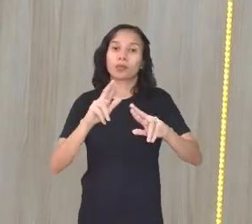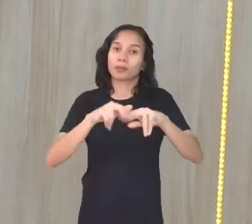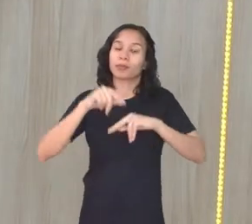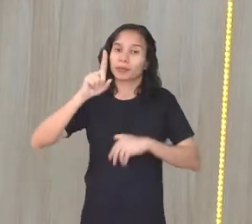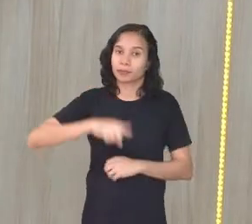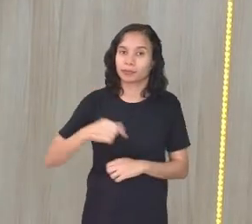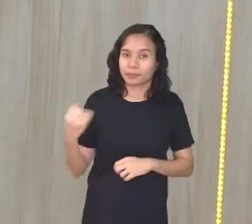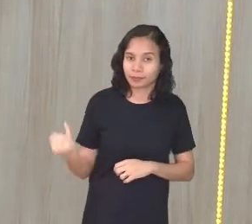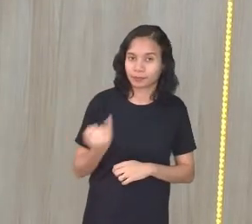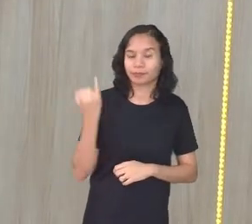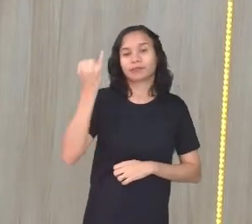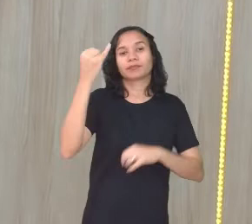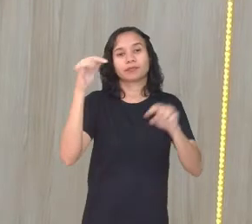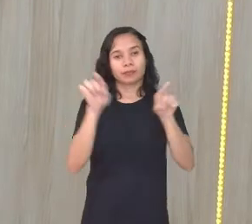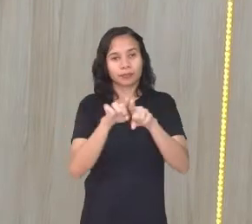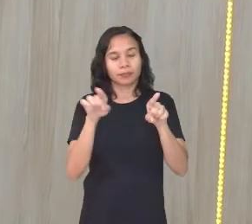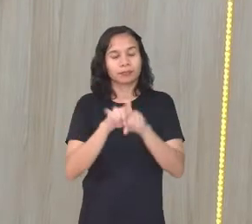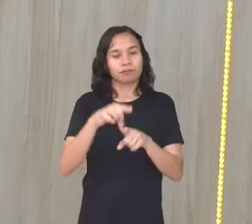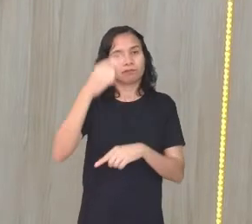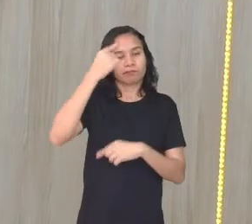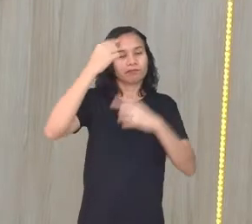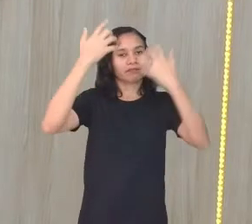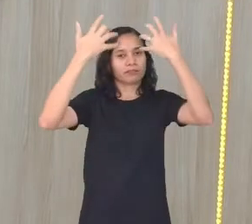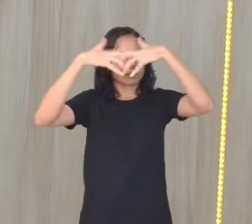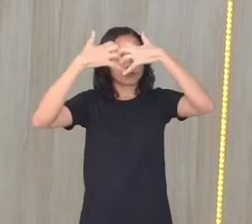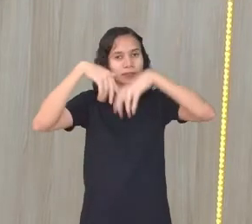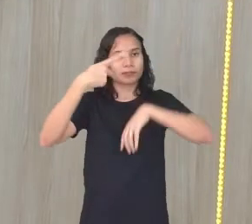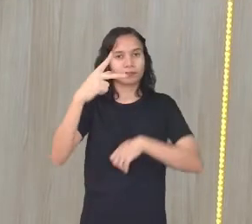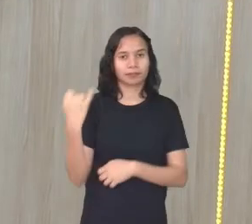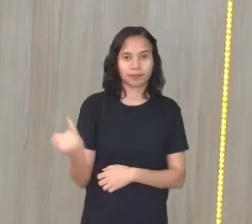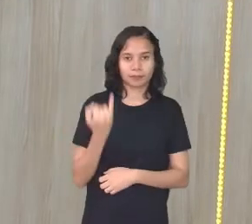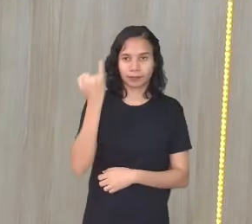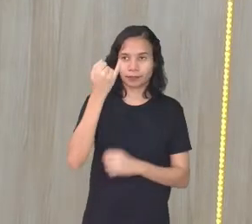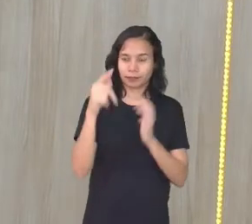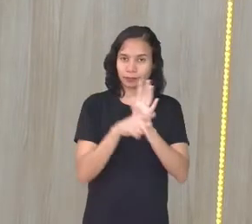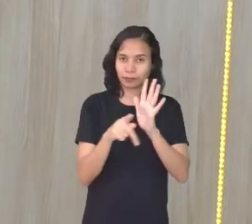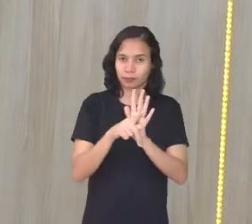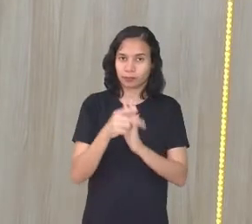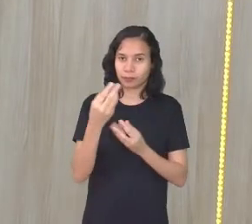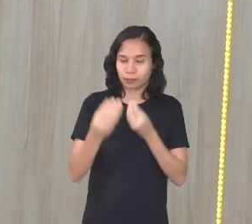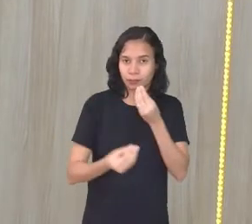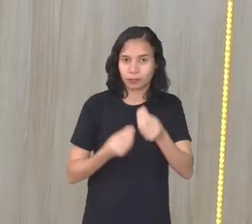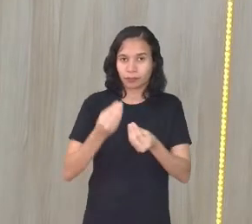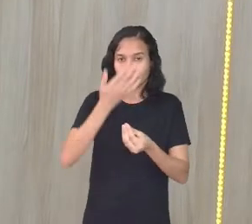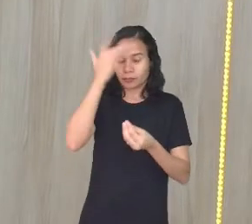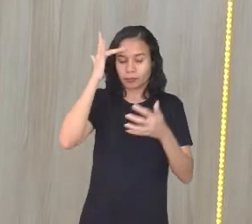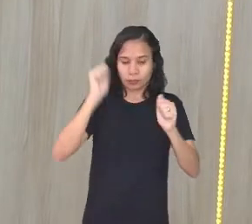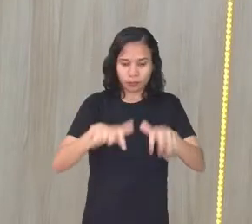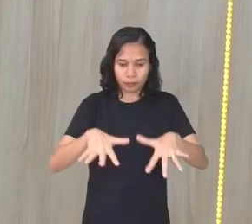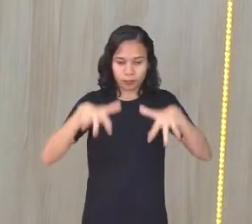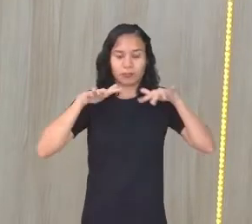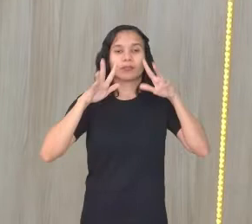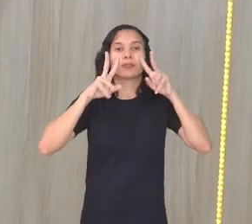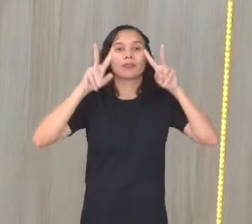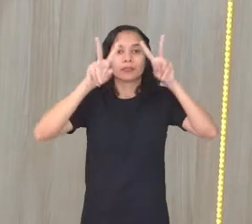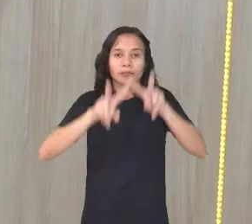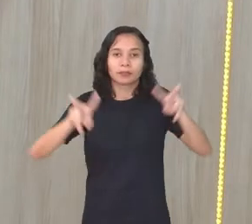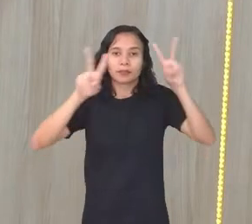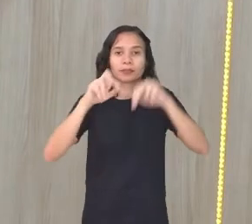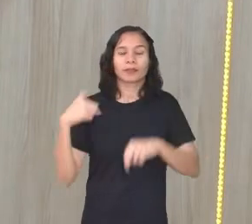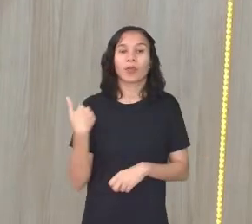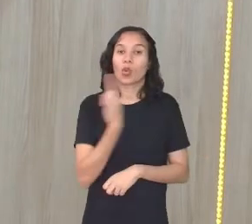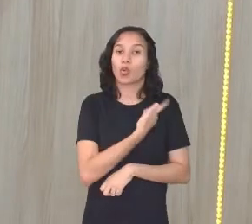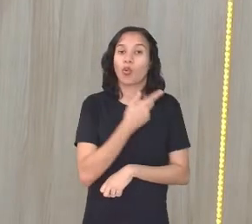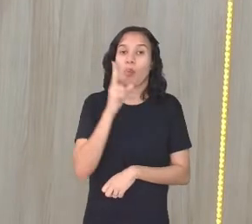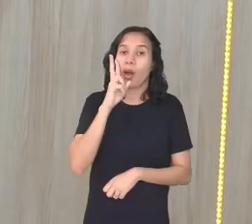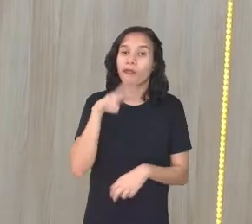muito importante também pensar na sua importância enquanto auditório. A gente vê também